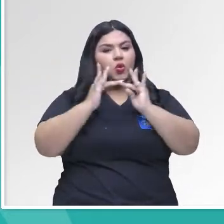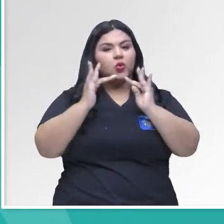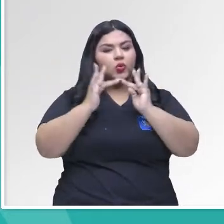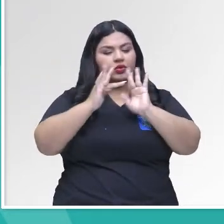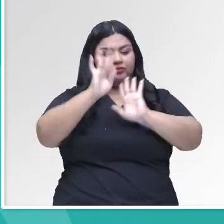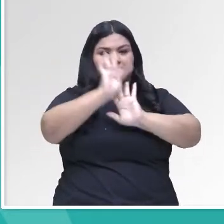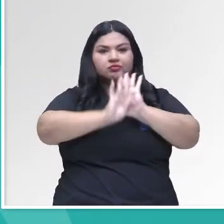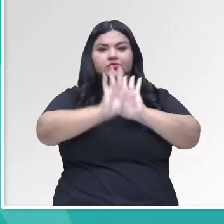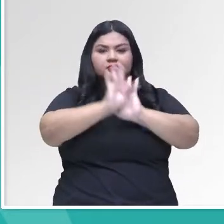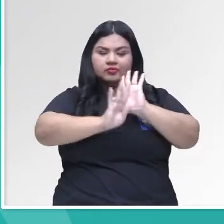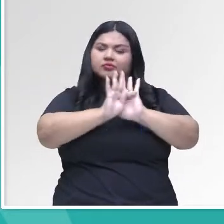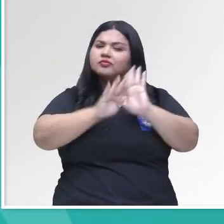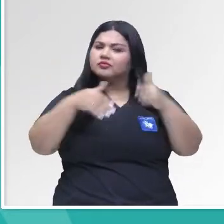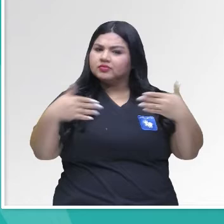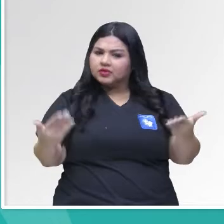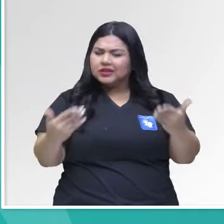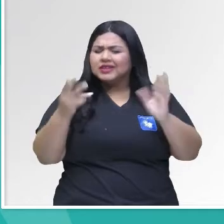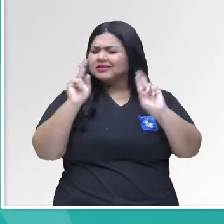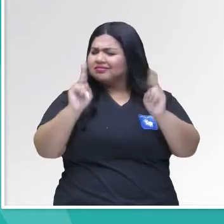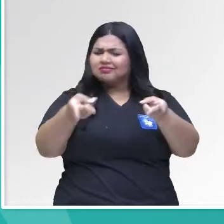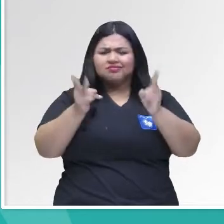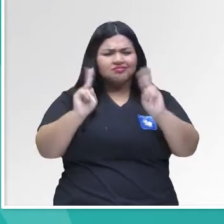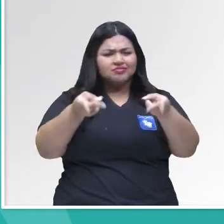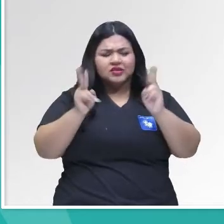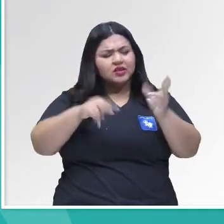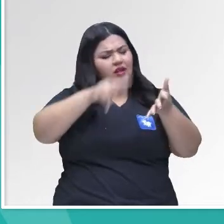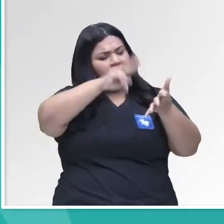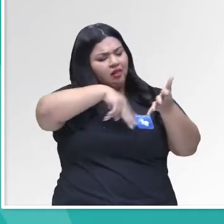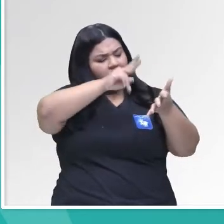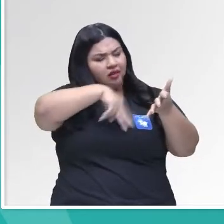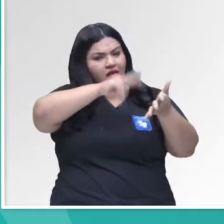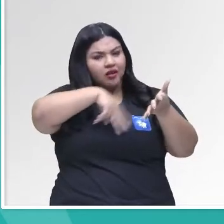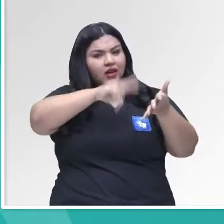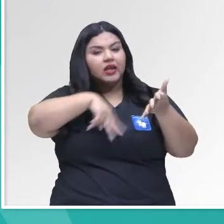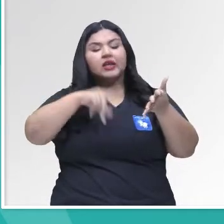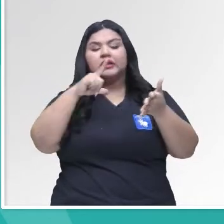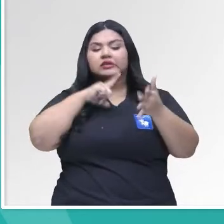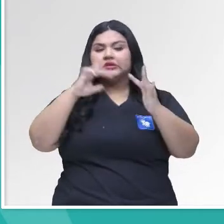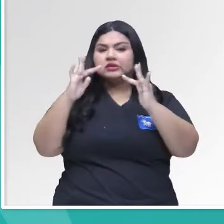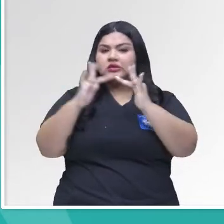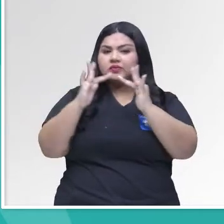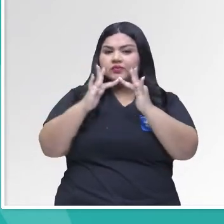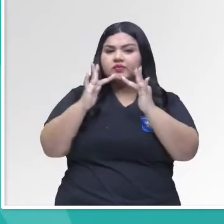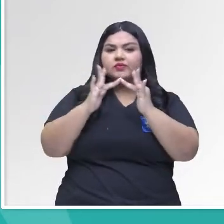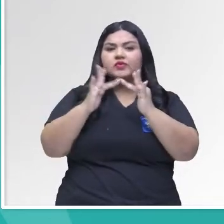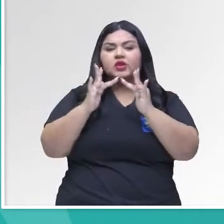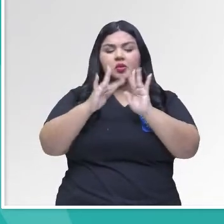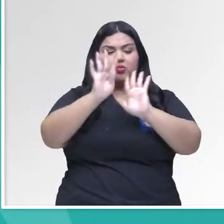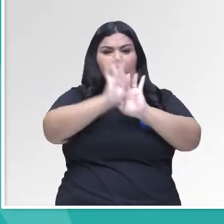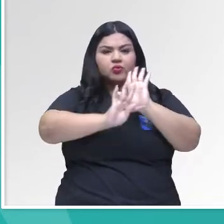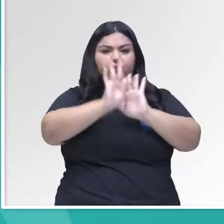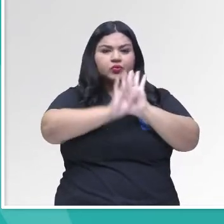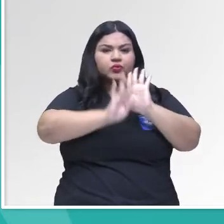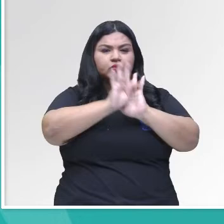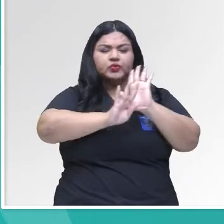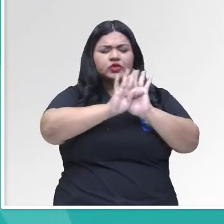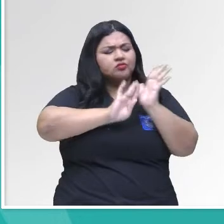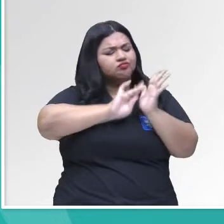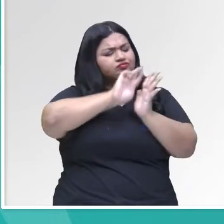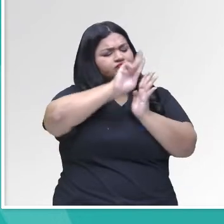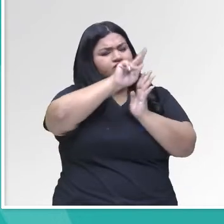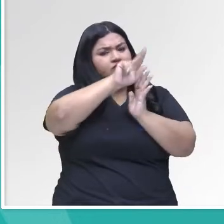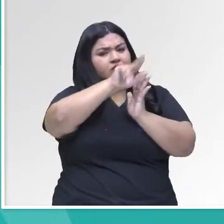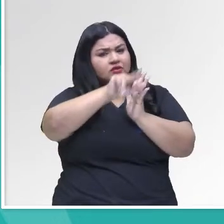textos. Não é isso? Constantemente você está lendo, você tem contato com textos com